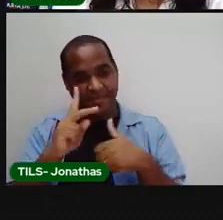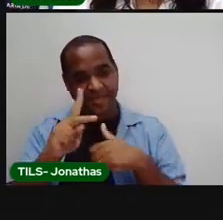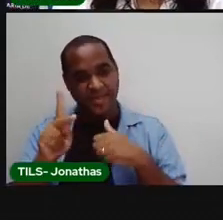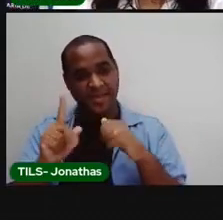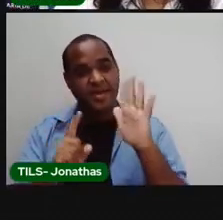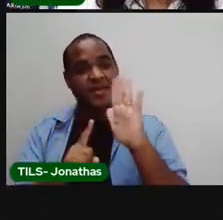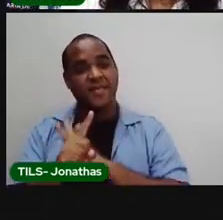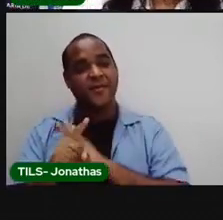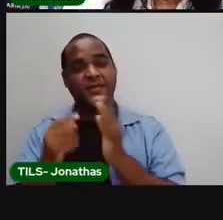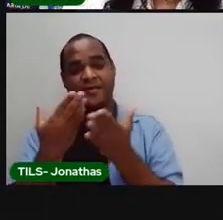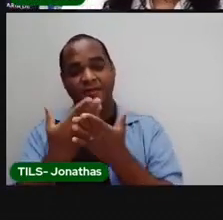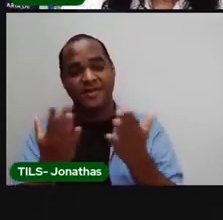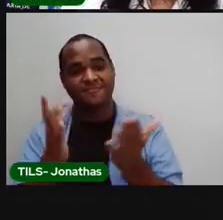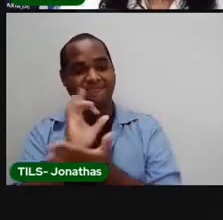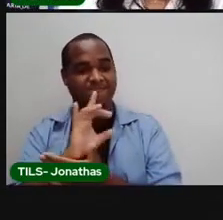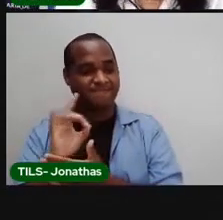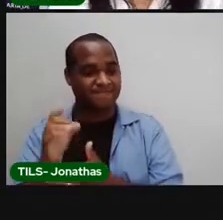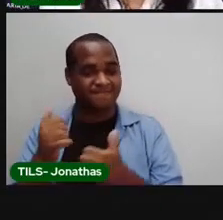que eu possa ver.